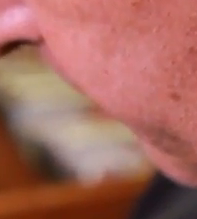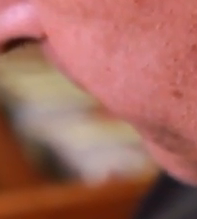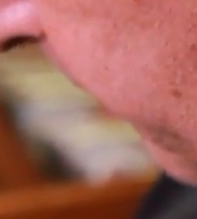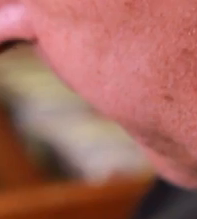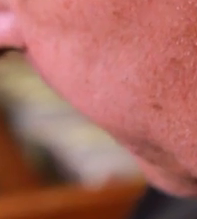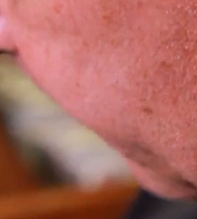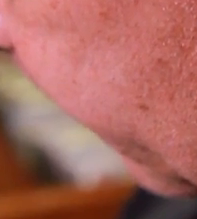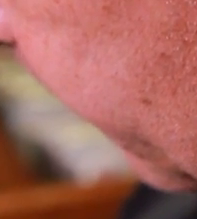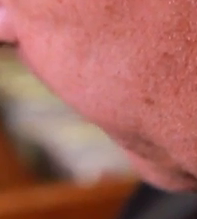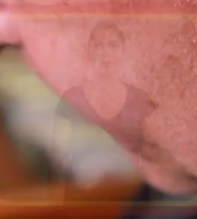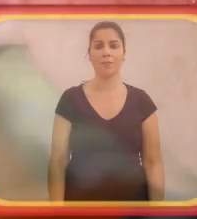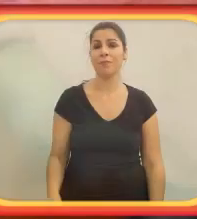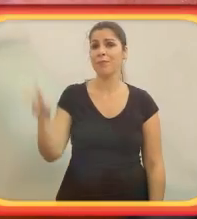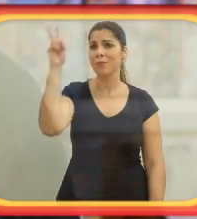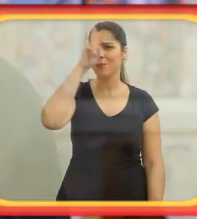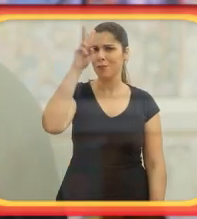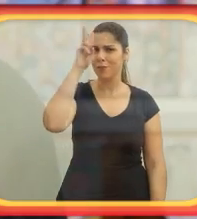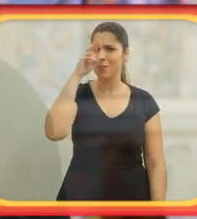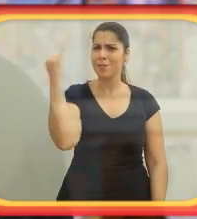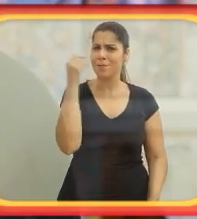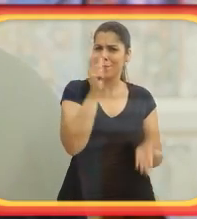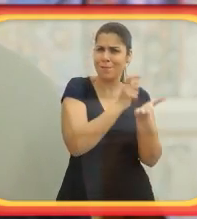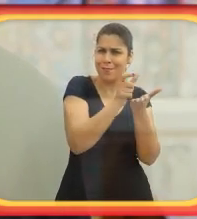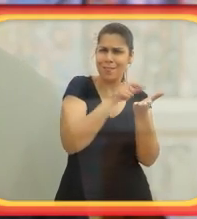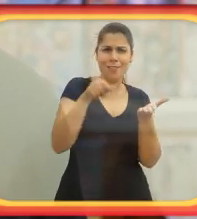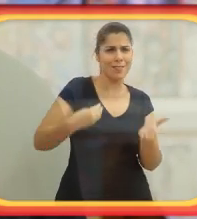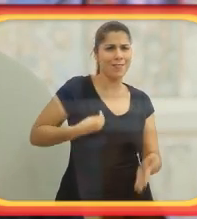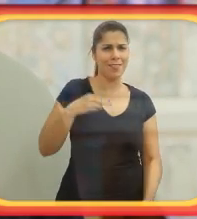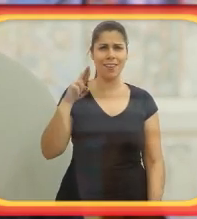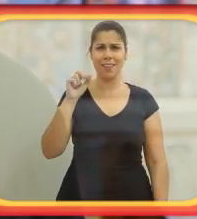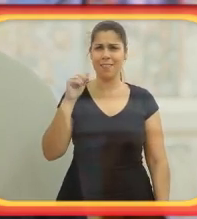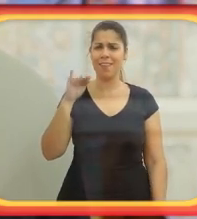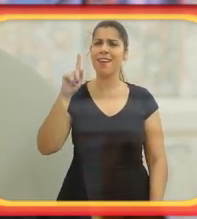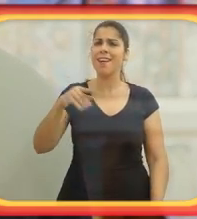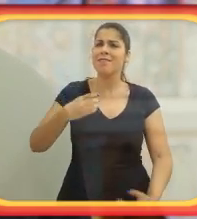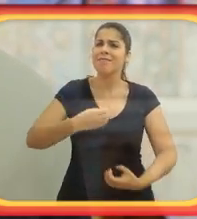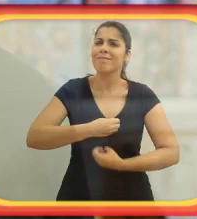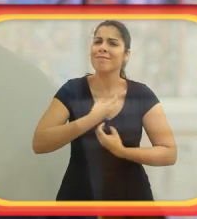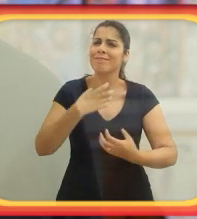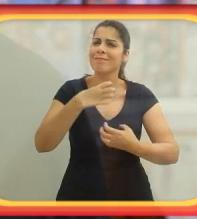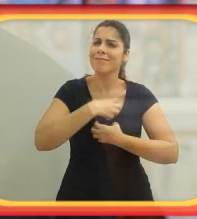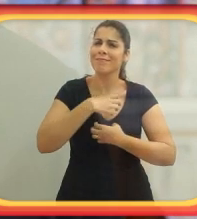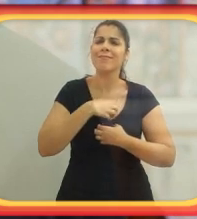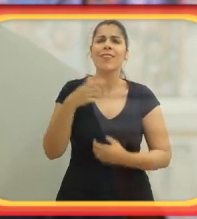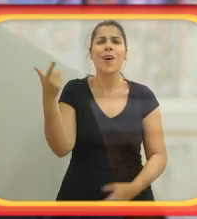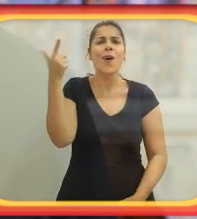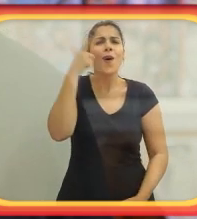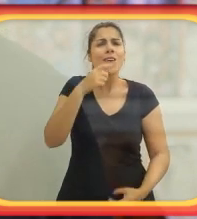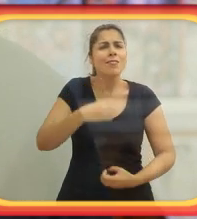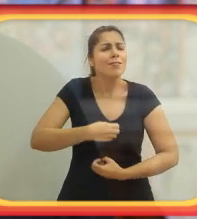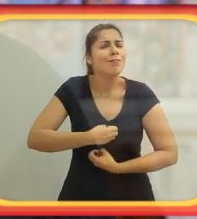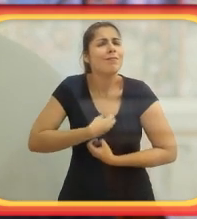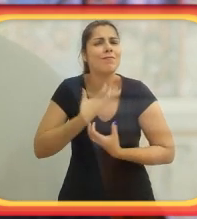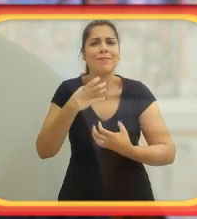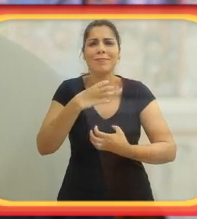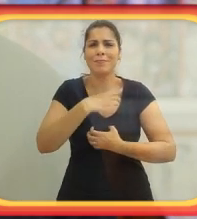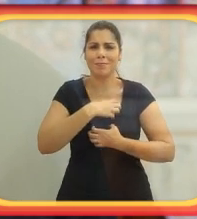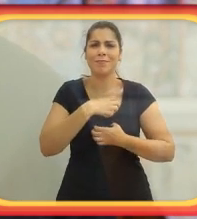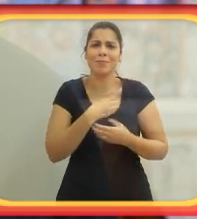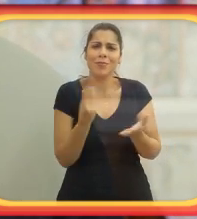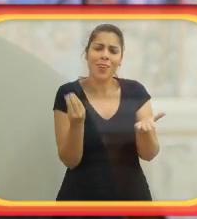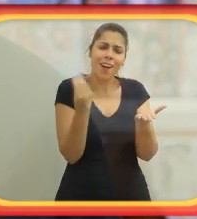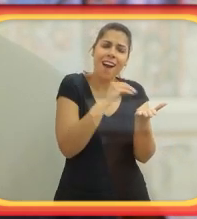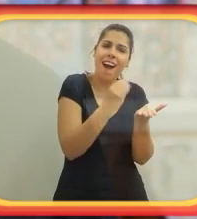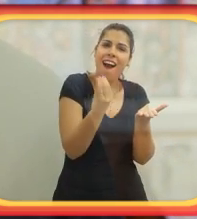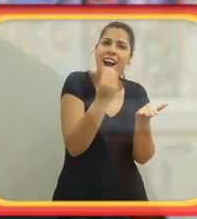aberto. A importância da história em quadrinho na vida da Rafaela é a expressão dos sentimentos.